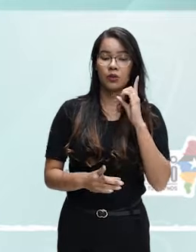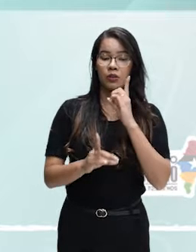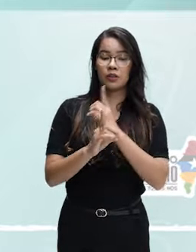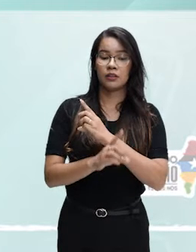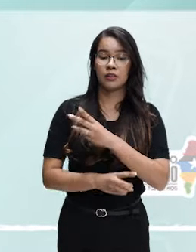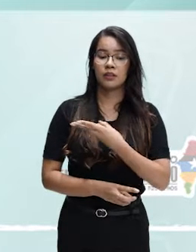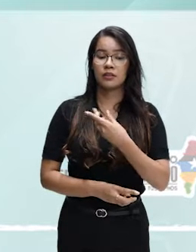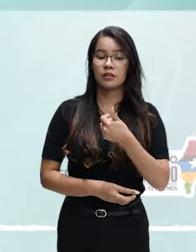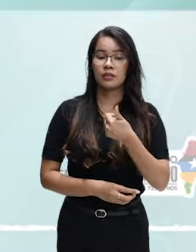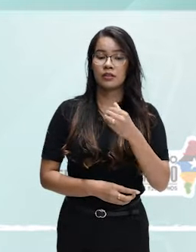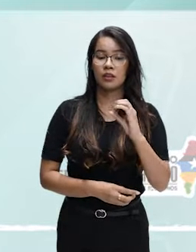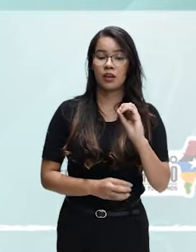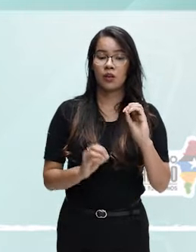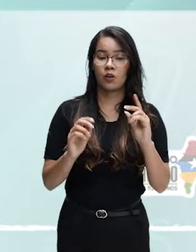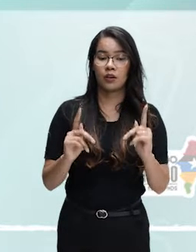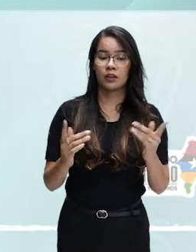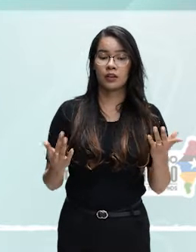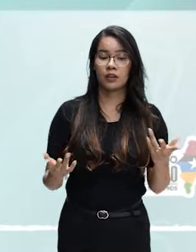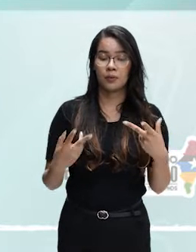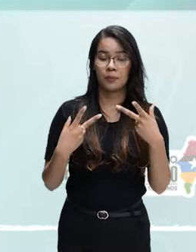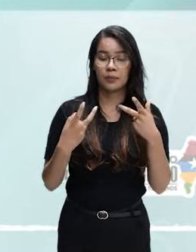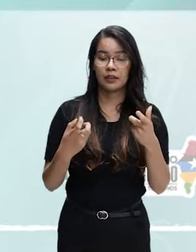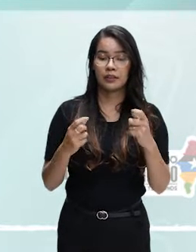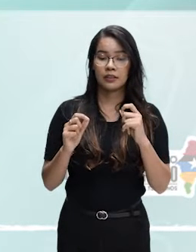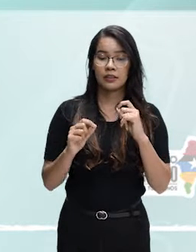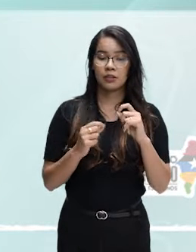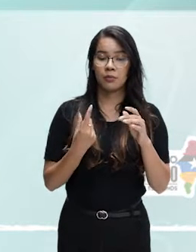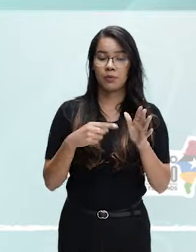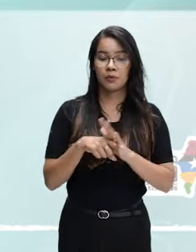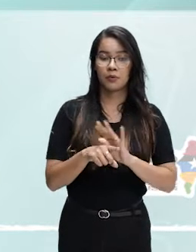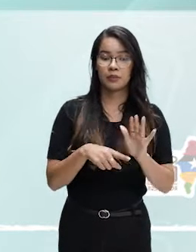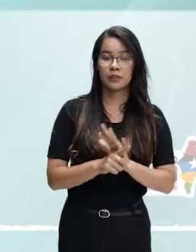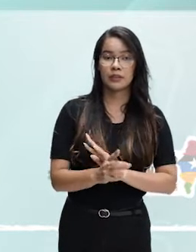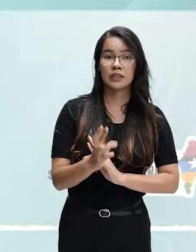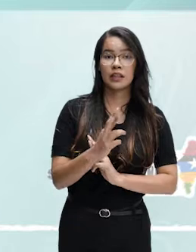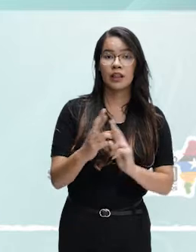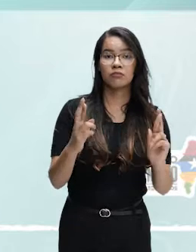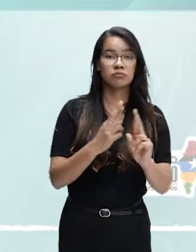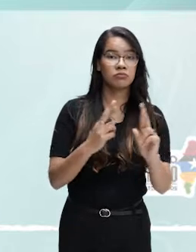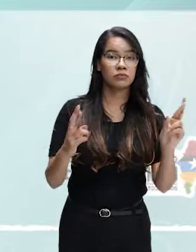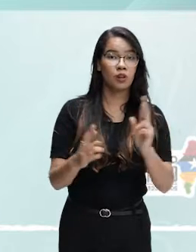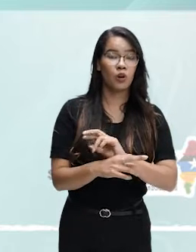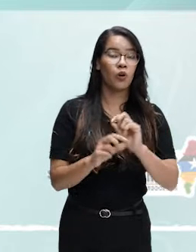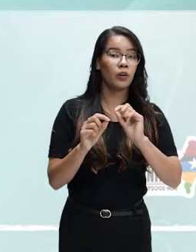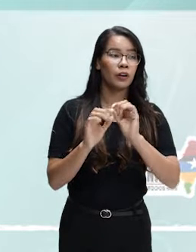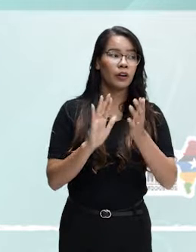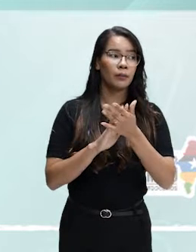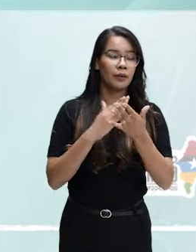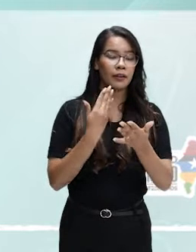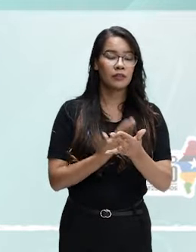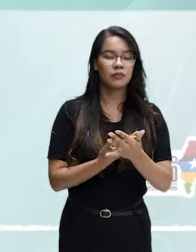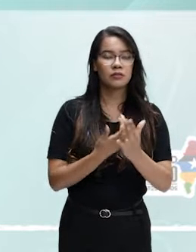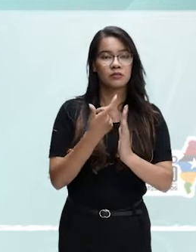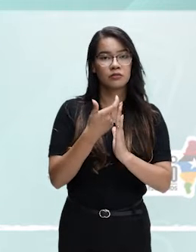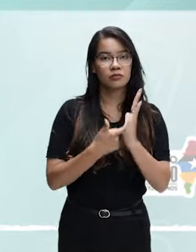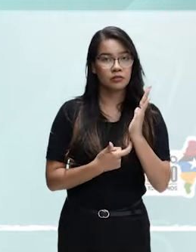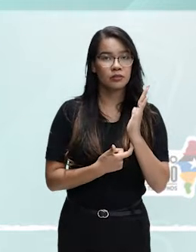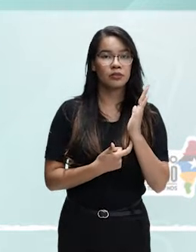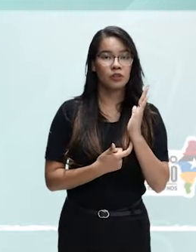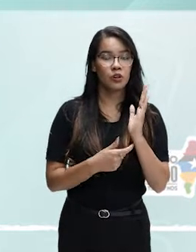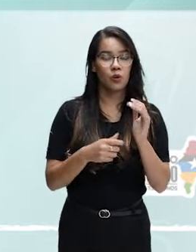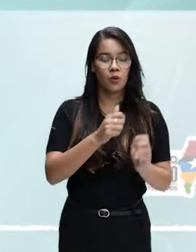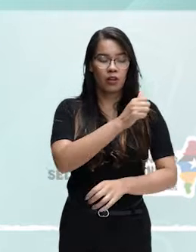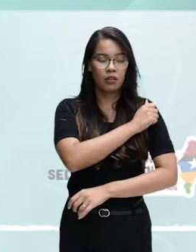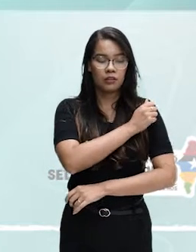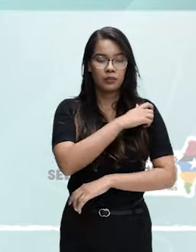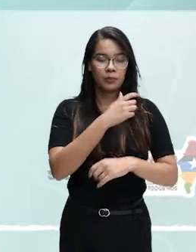que foram estabelecidos. Tá? Então perceba que uma questão dessa ela envolve o quê? Interpretação de texto. O aluno ele